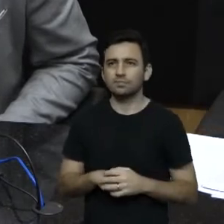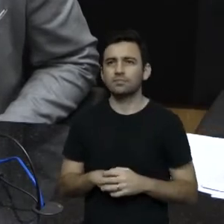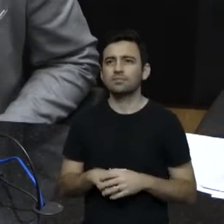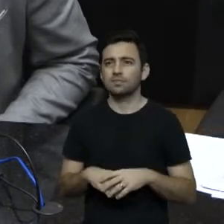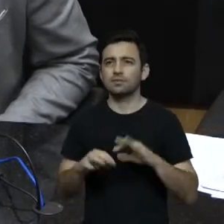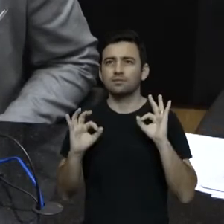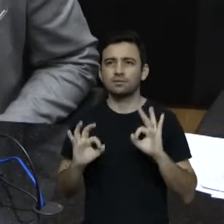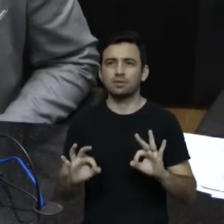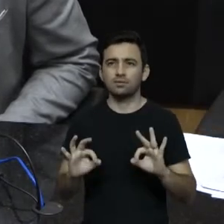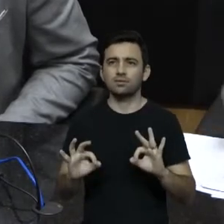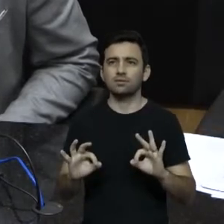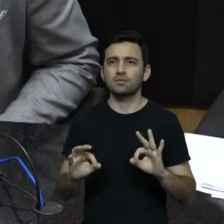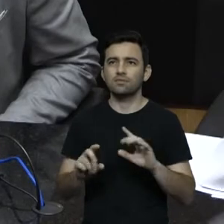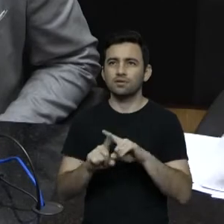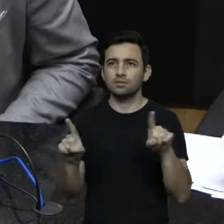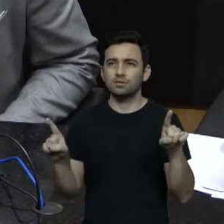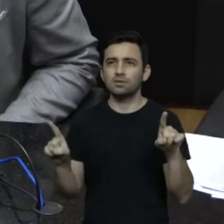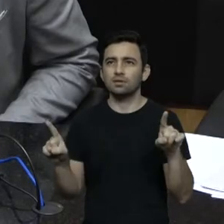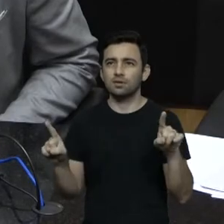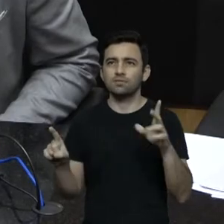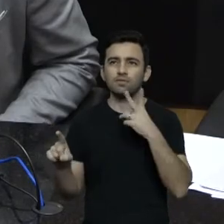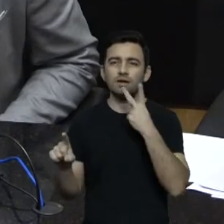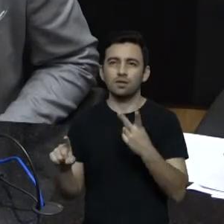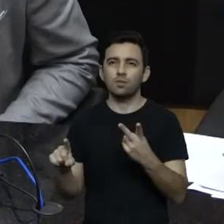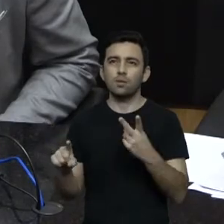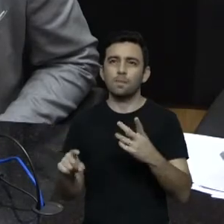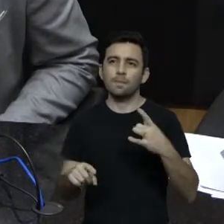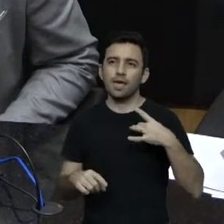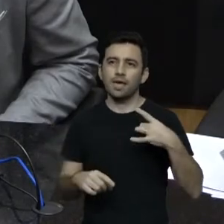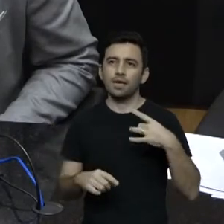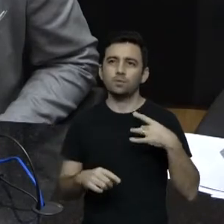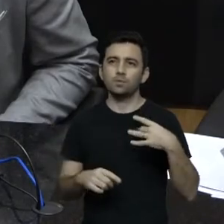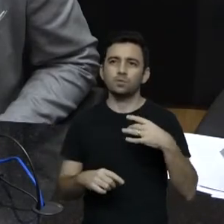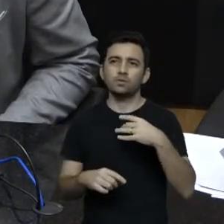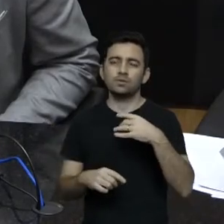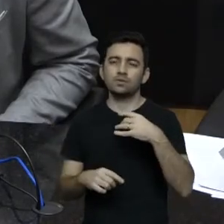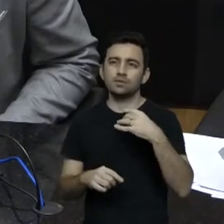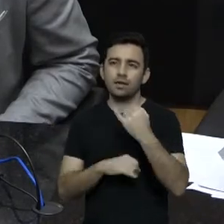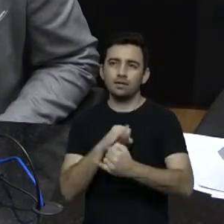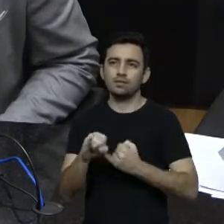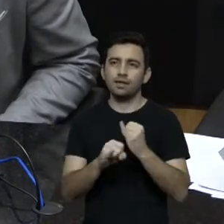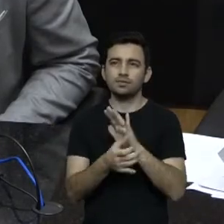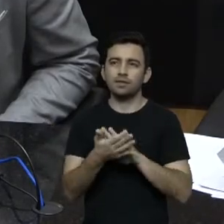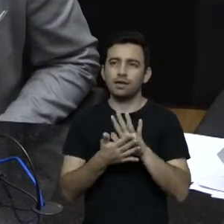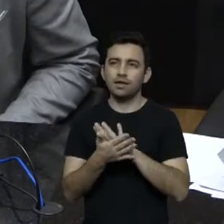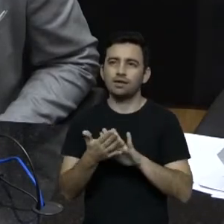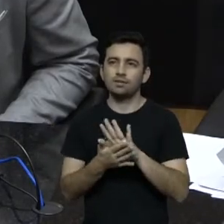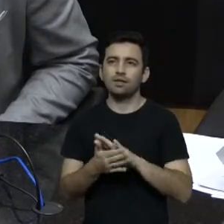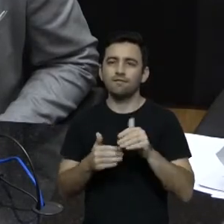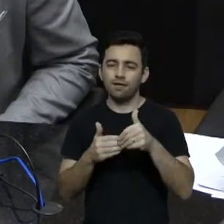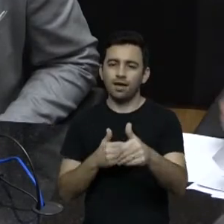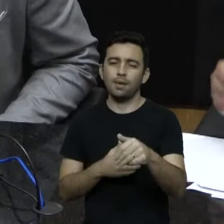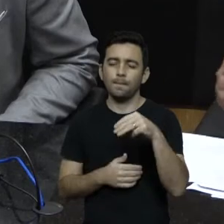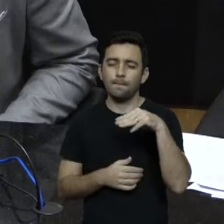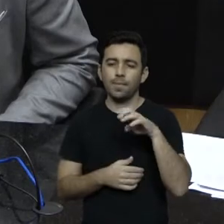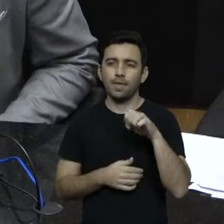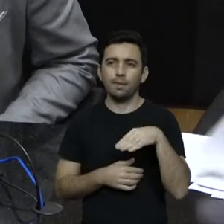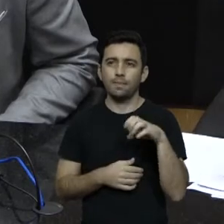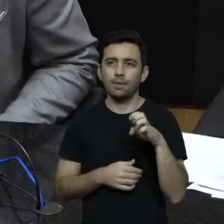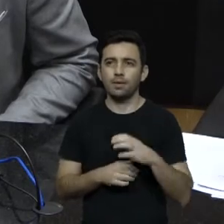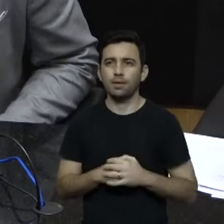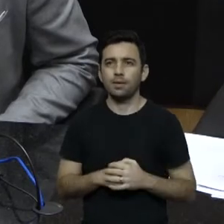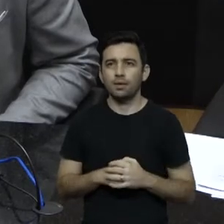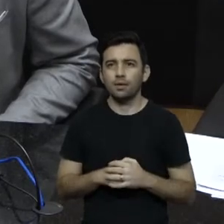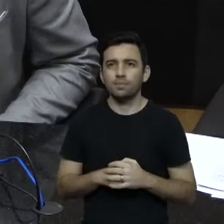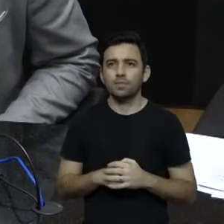ter absoluta certeza para aquele pessoal que diz que não tem medo de internet essa vai virar meme na verdade a gente não cava a